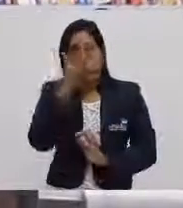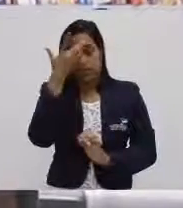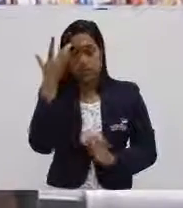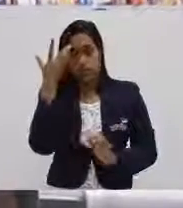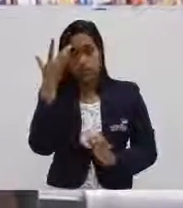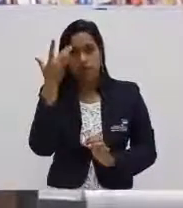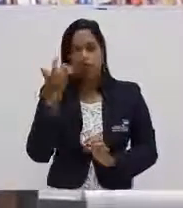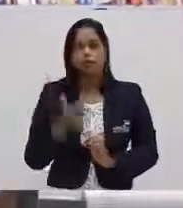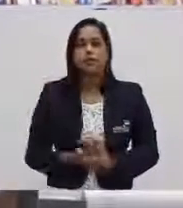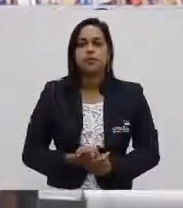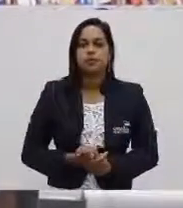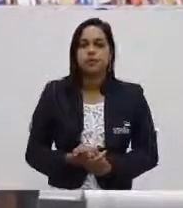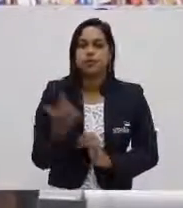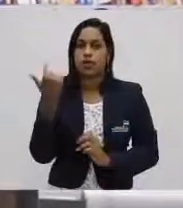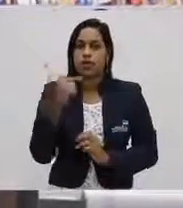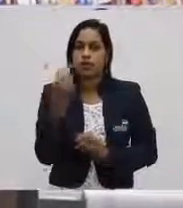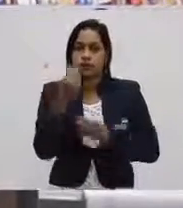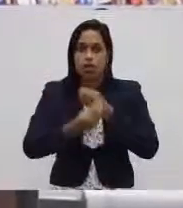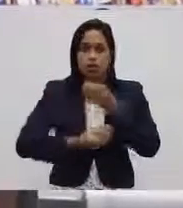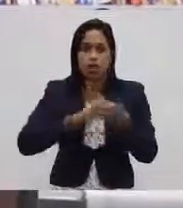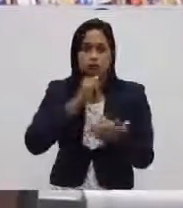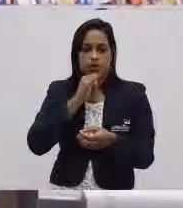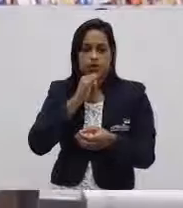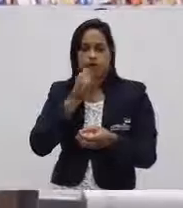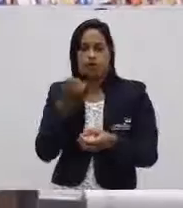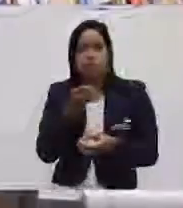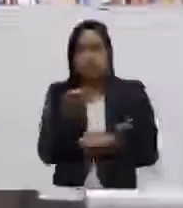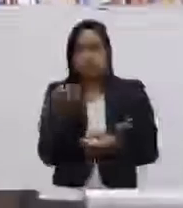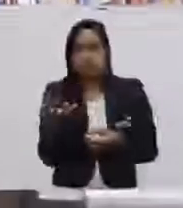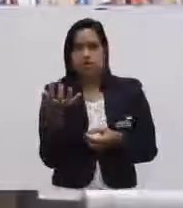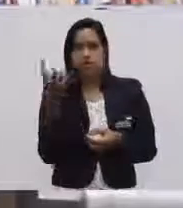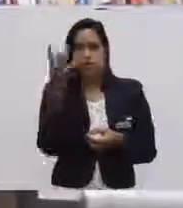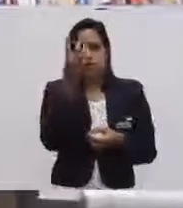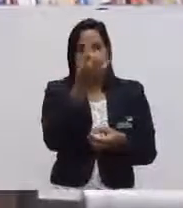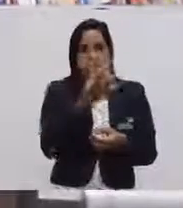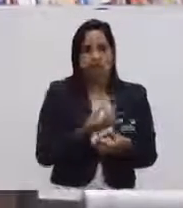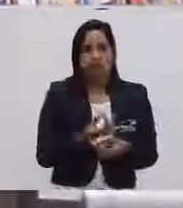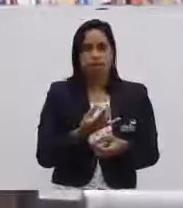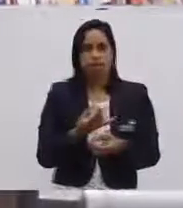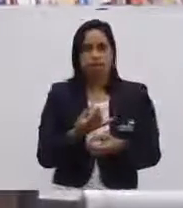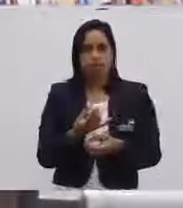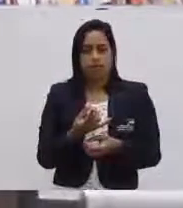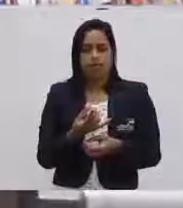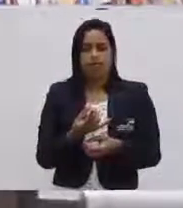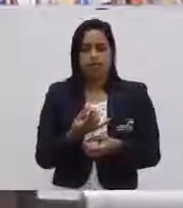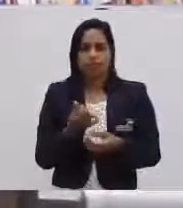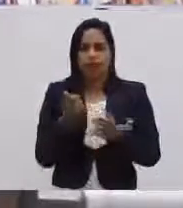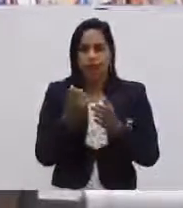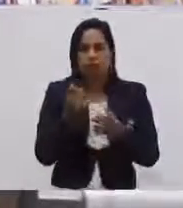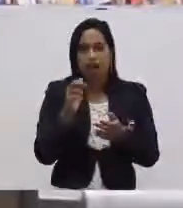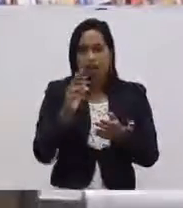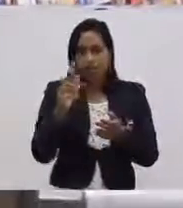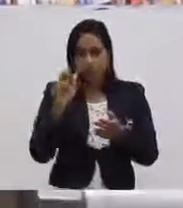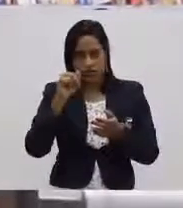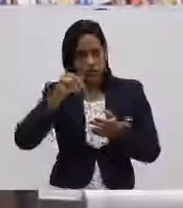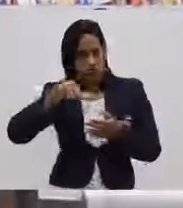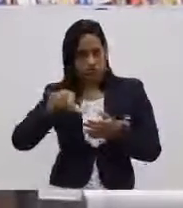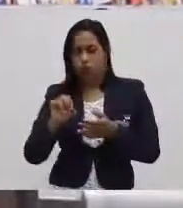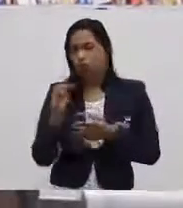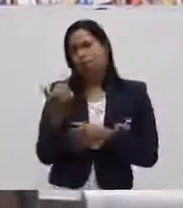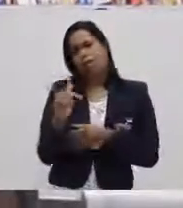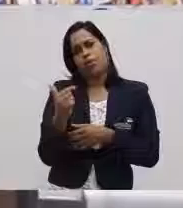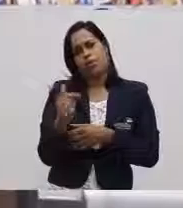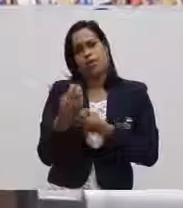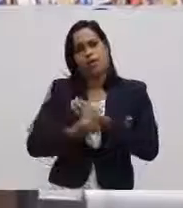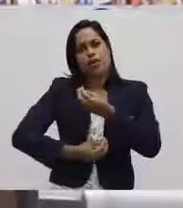Pessoal, não existe um tipo de processo para cada tipo de arranjo básico. Cada tipo de processo pode adotar diferentes tipos